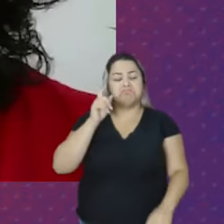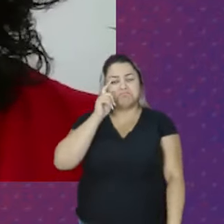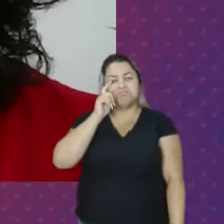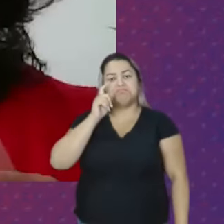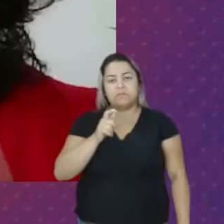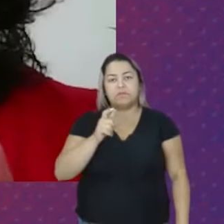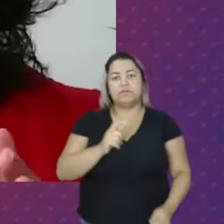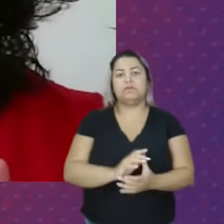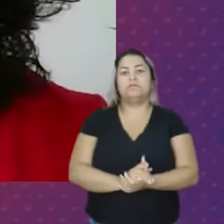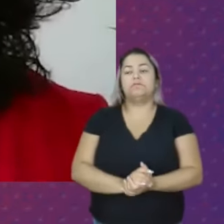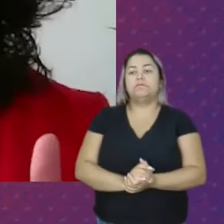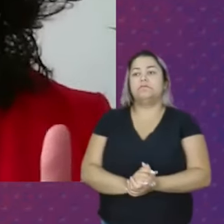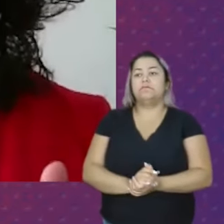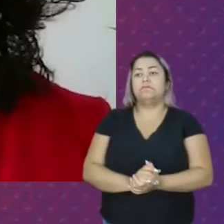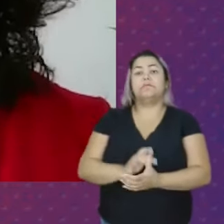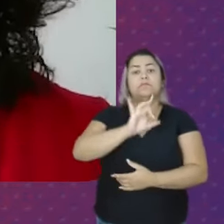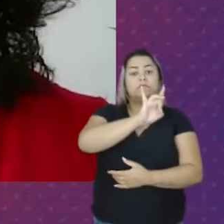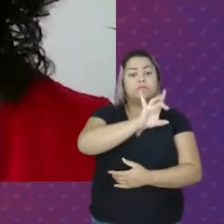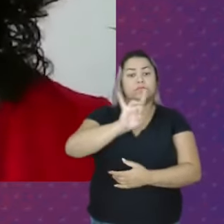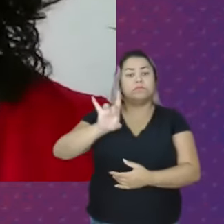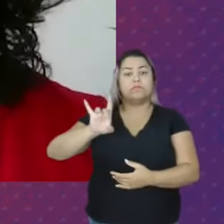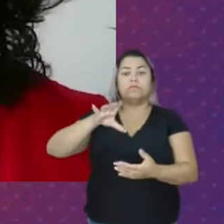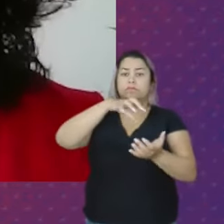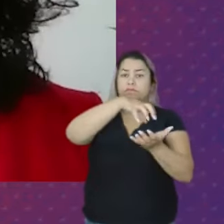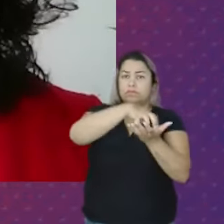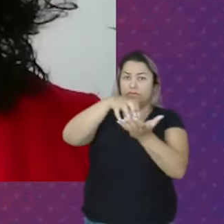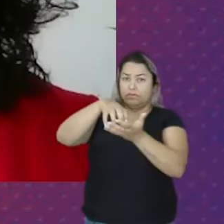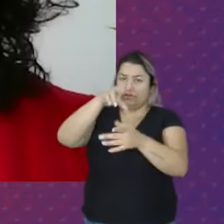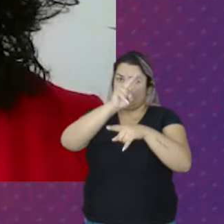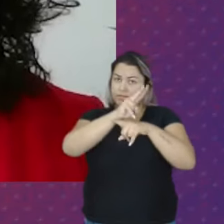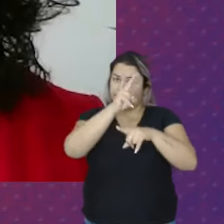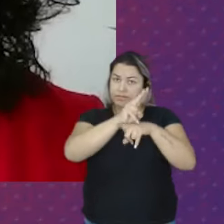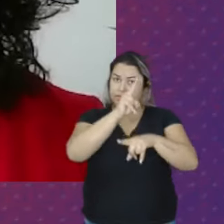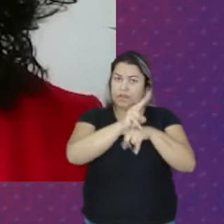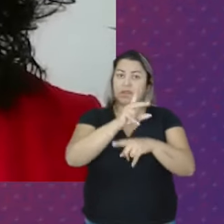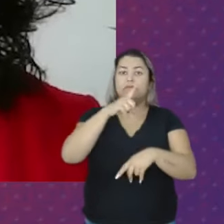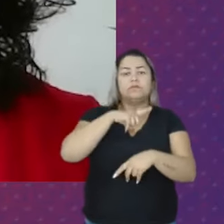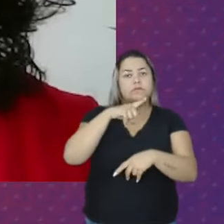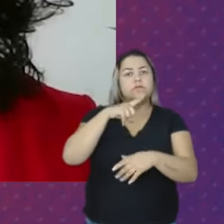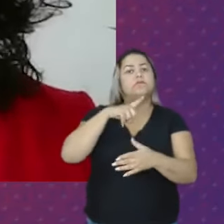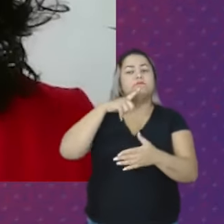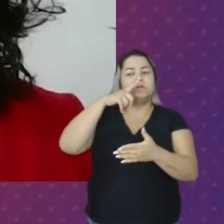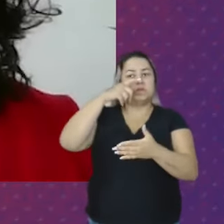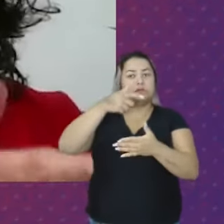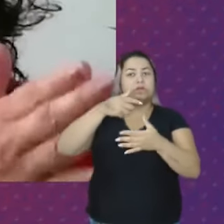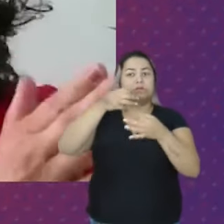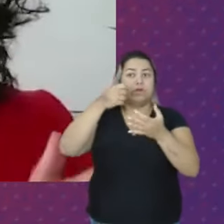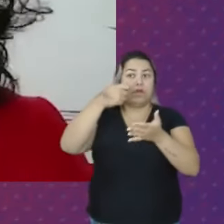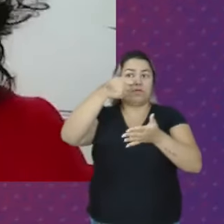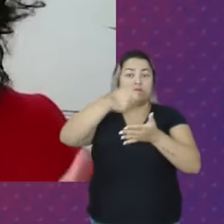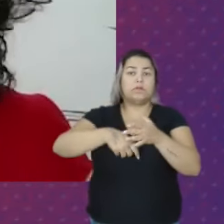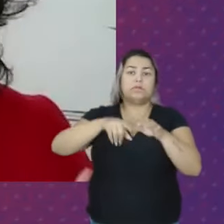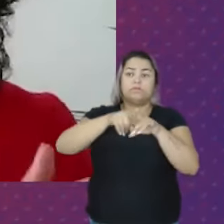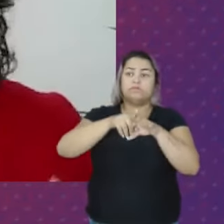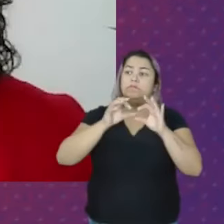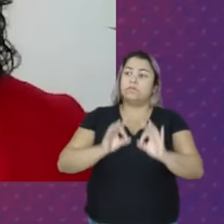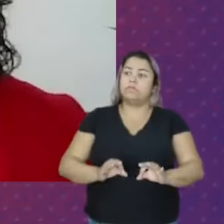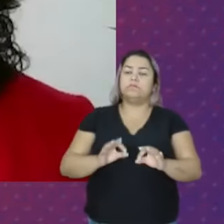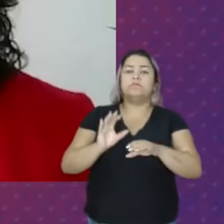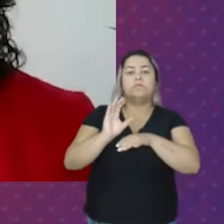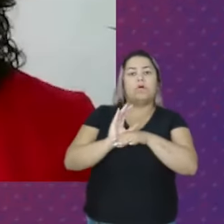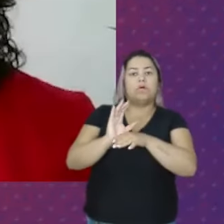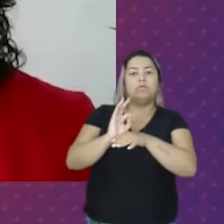interessante. Cada órgão de proteção, ele tem o seu papel muito bem definido. Então, não cabe ao